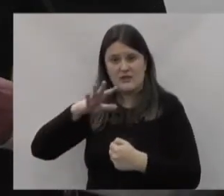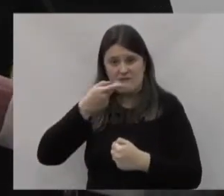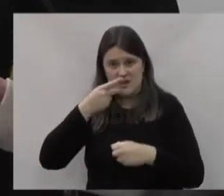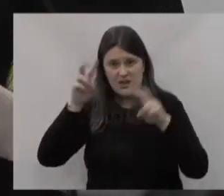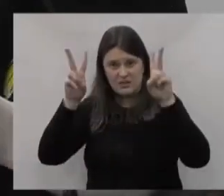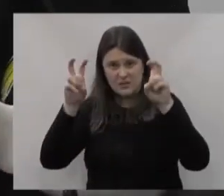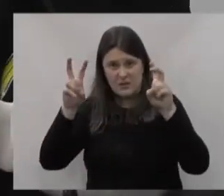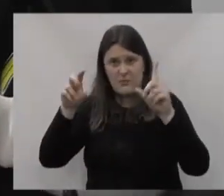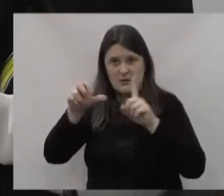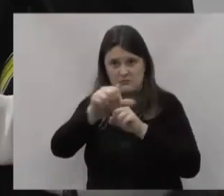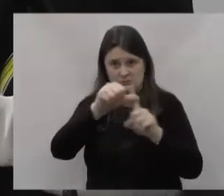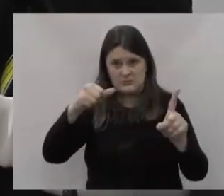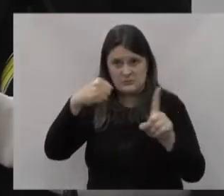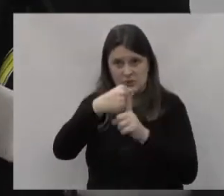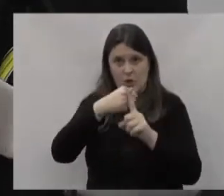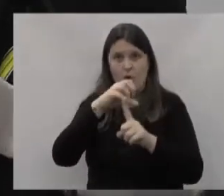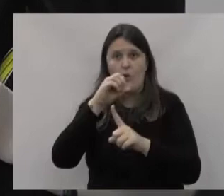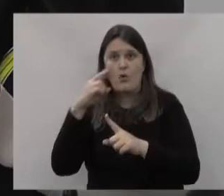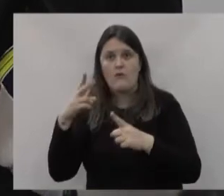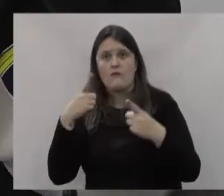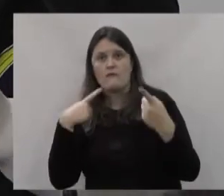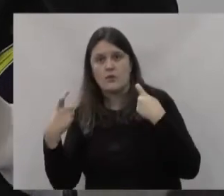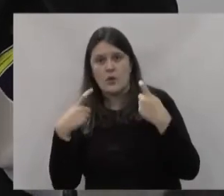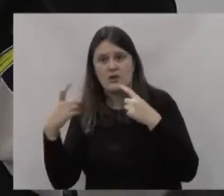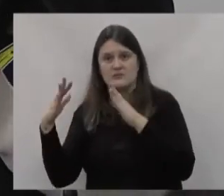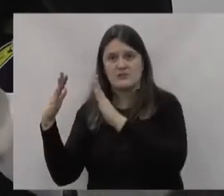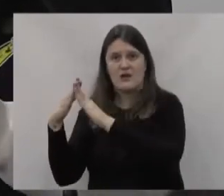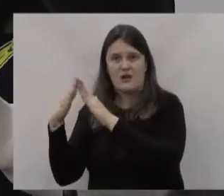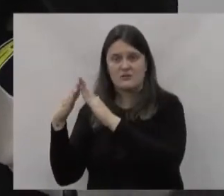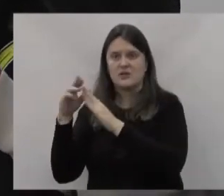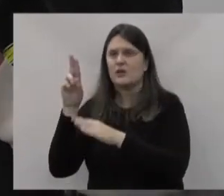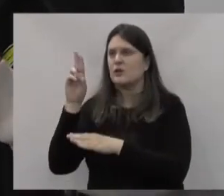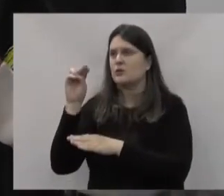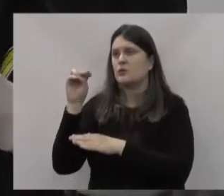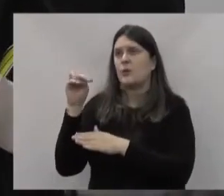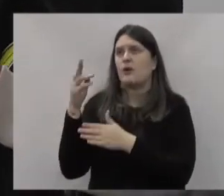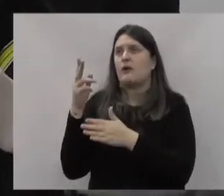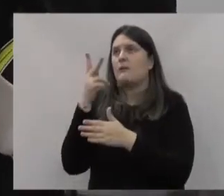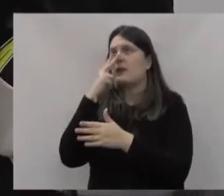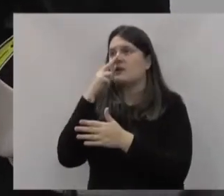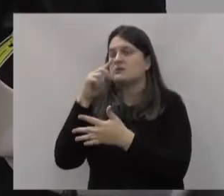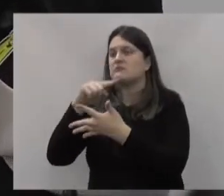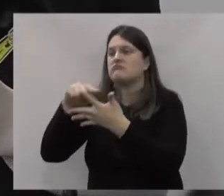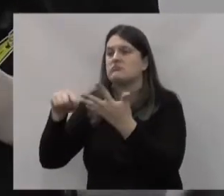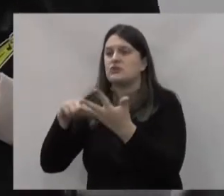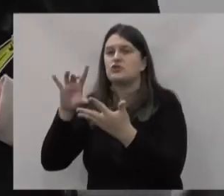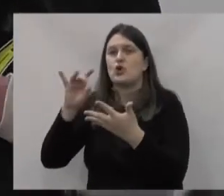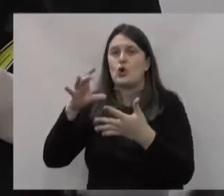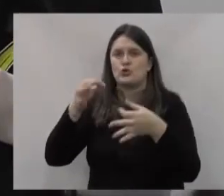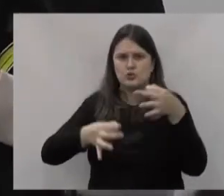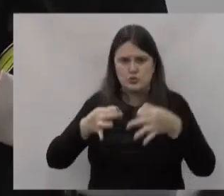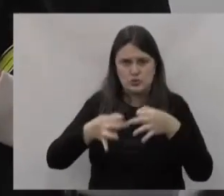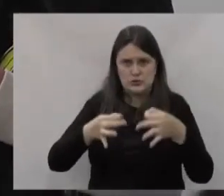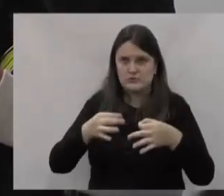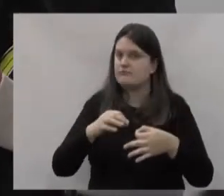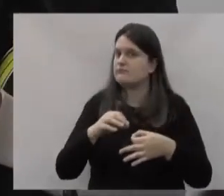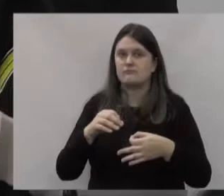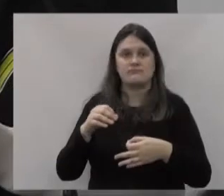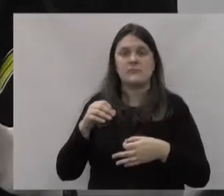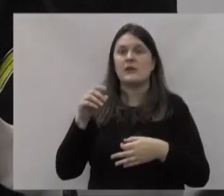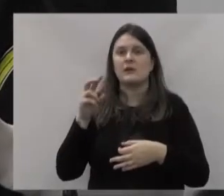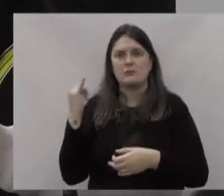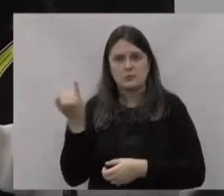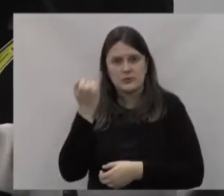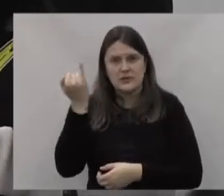feminicídio ou fala dos casos de violência doméstica, ele não pode ficar ligado só ao judiciário. Né? É sempre importante